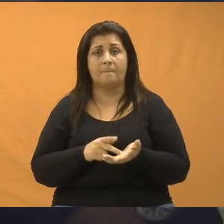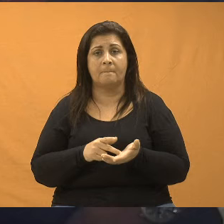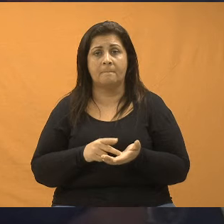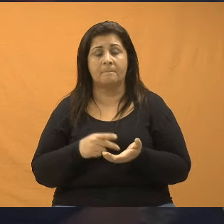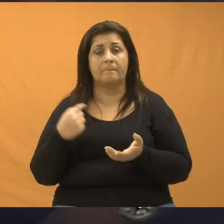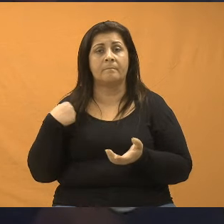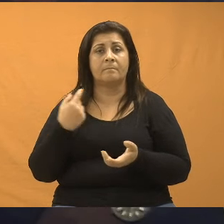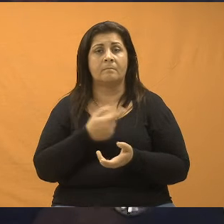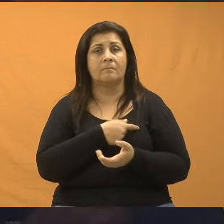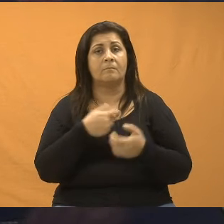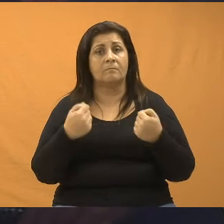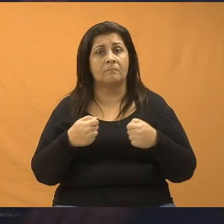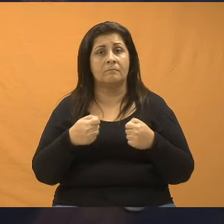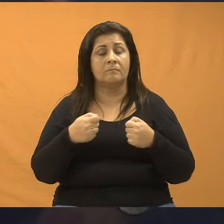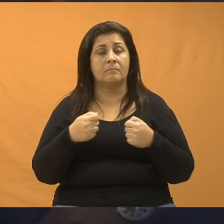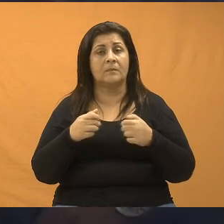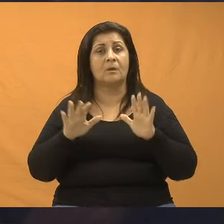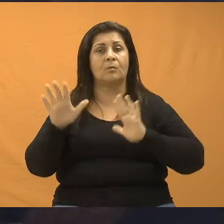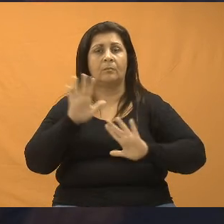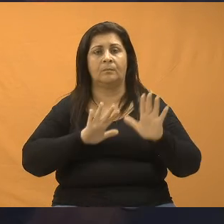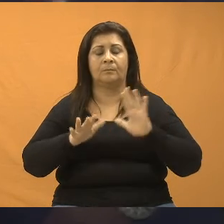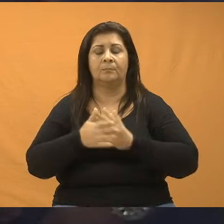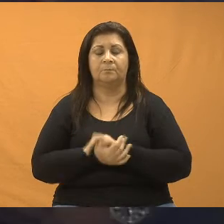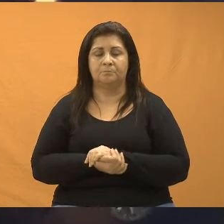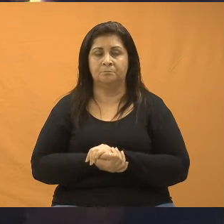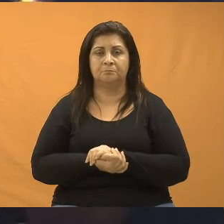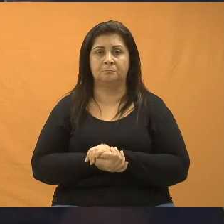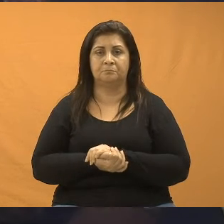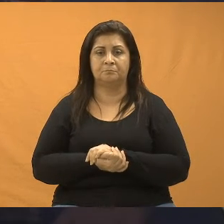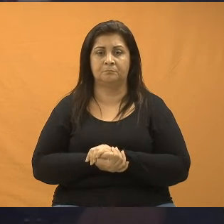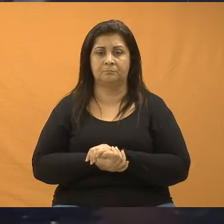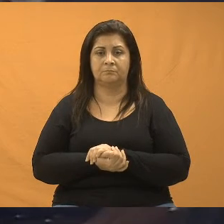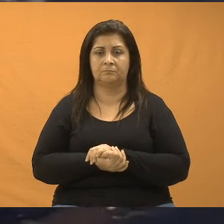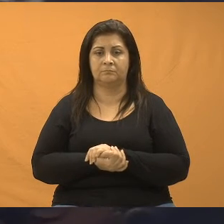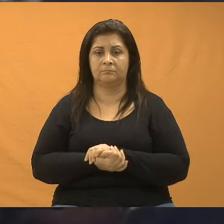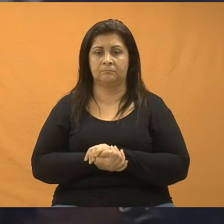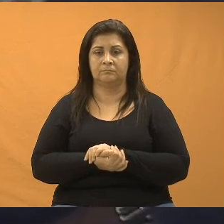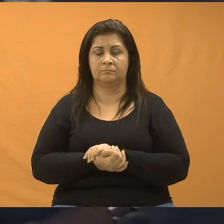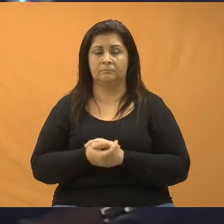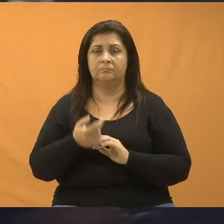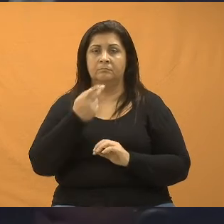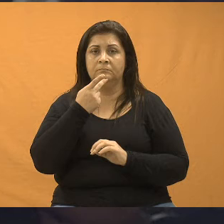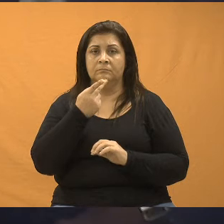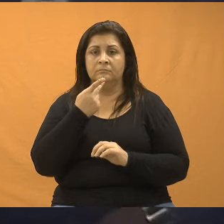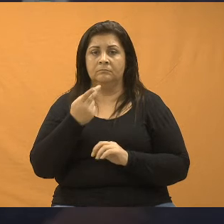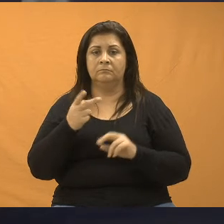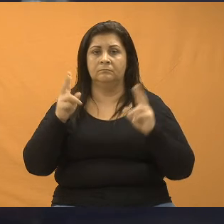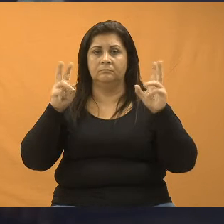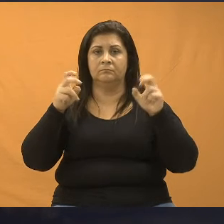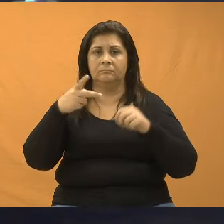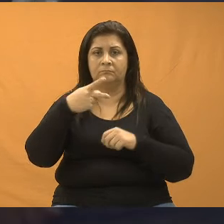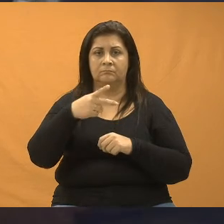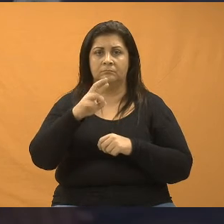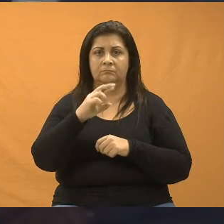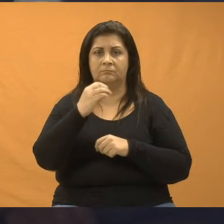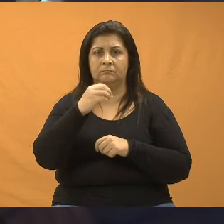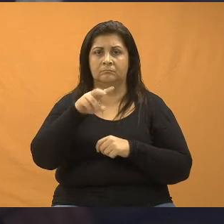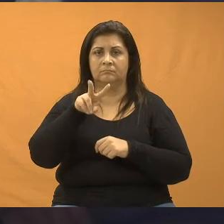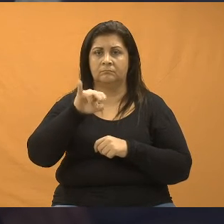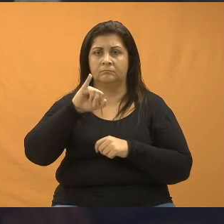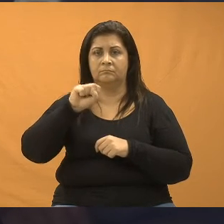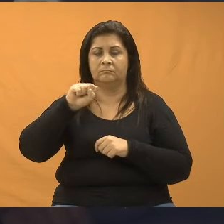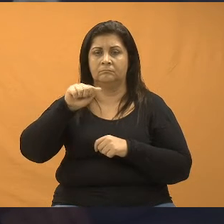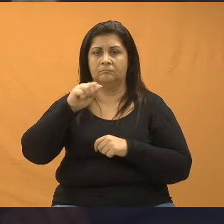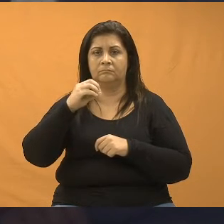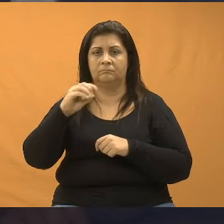se vacinar por uma série de coisas. Ainda foi colocado agora há pouco situações referentes à provisão, e era mais ou menos por